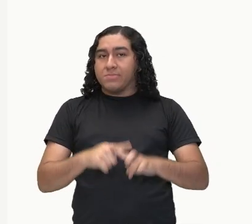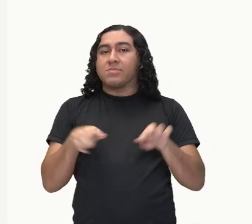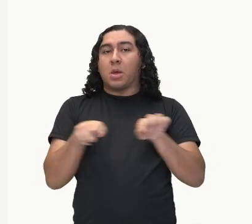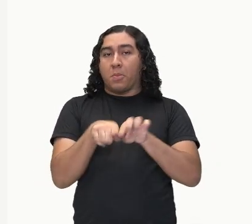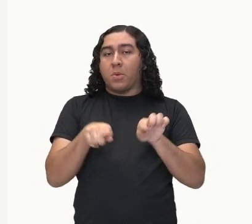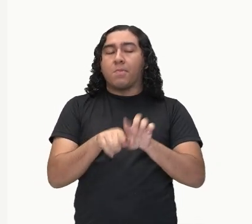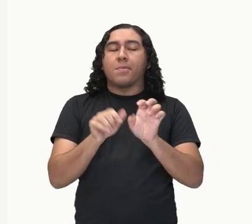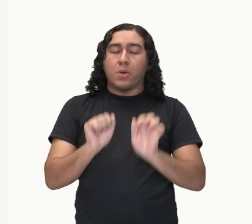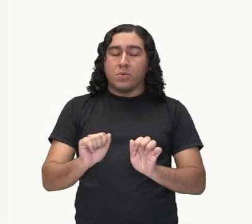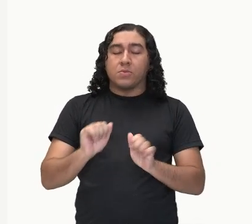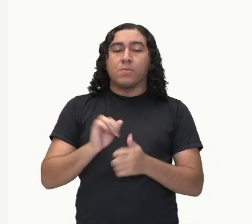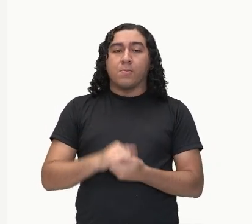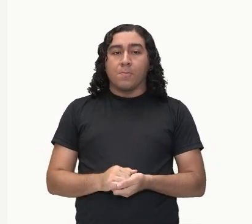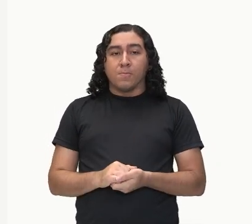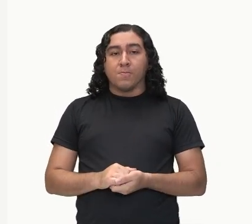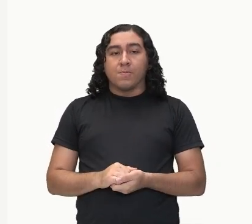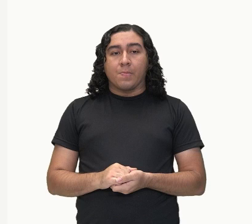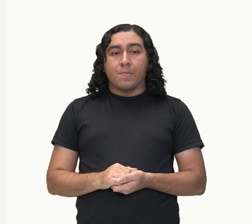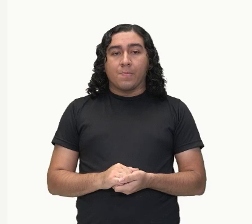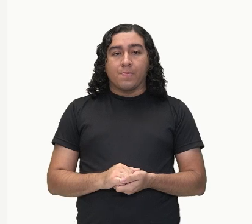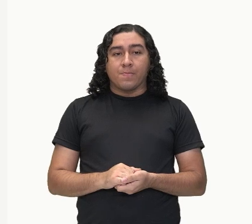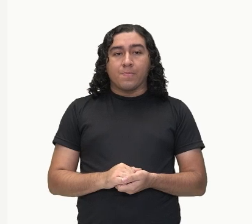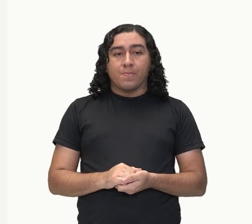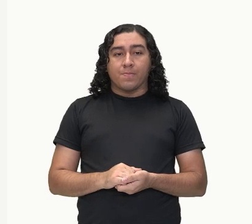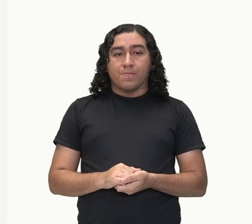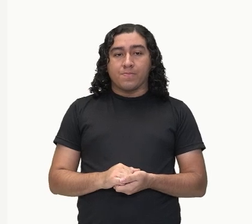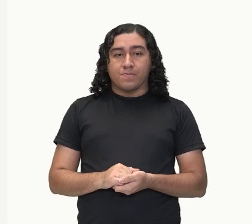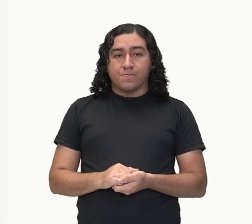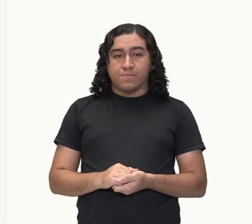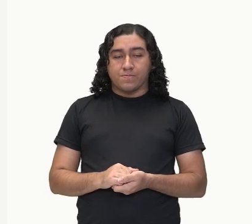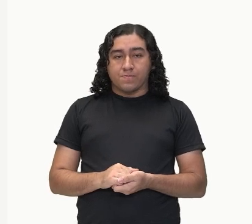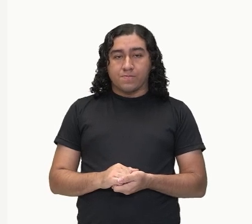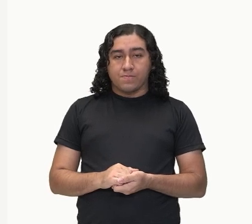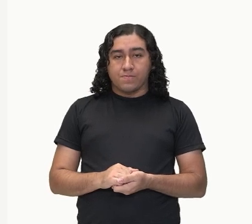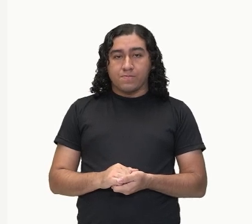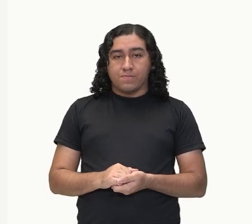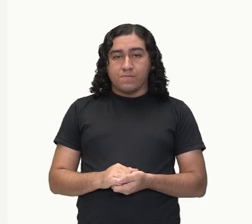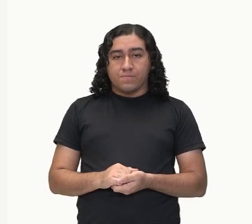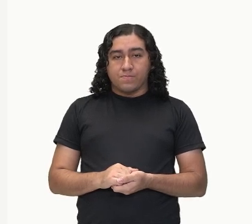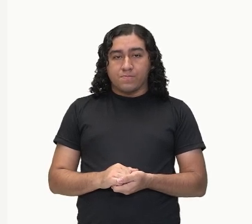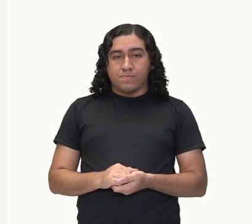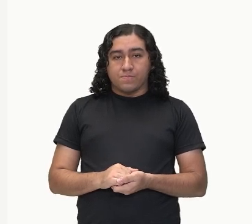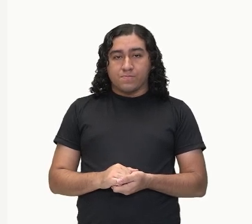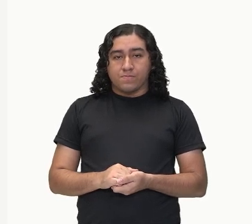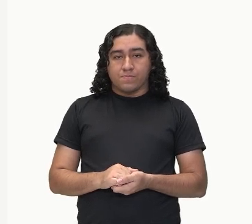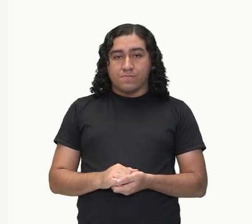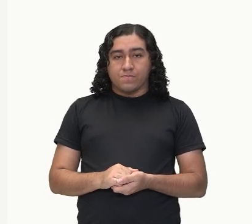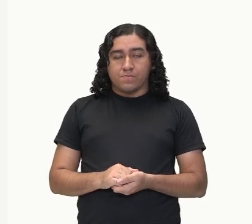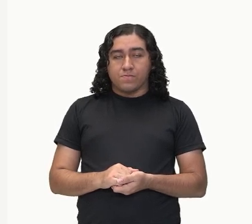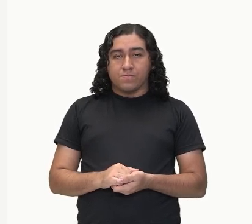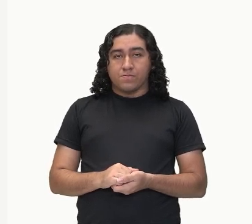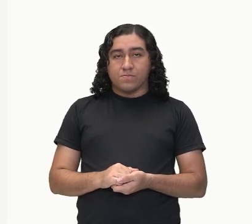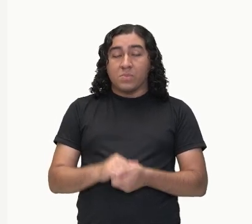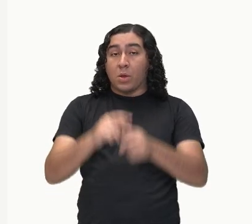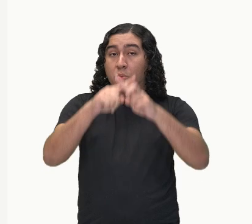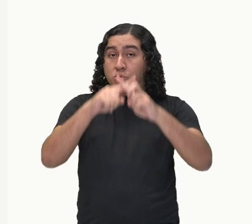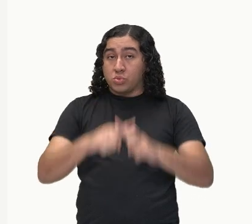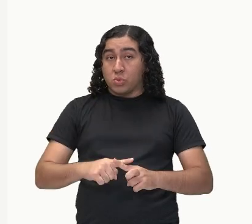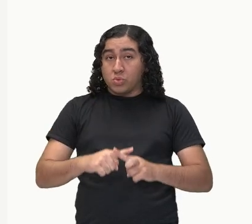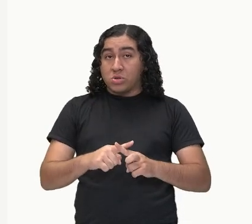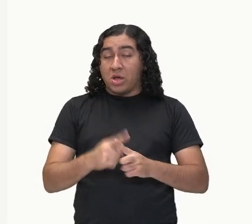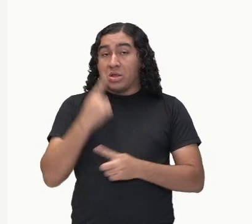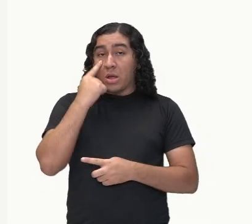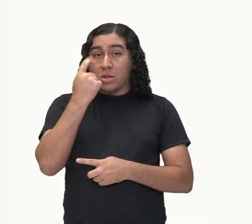pode ocorrer. Nesse caso aí, essa competição é uma disputa por recursos limitados,